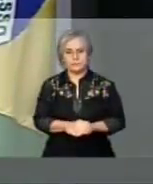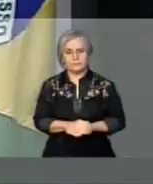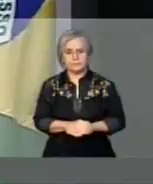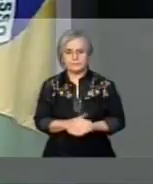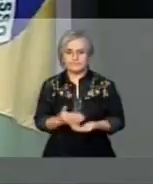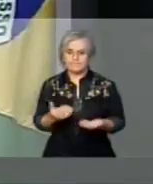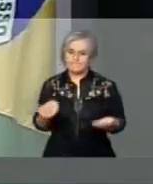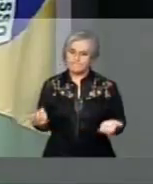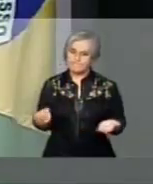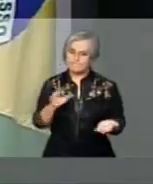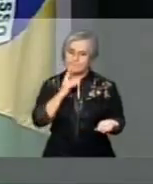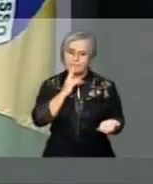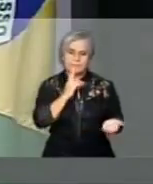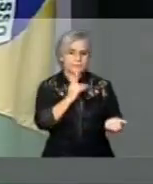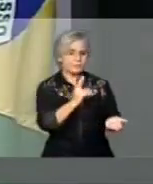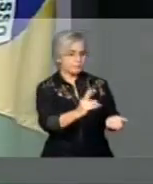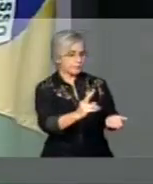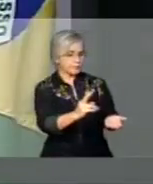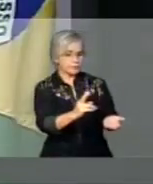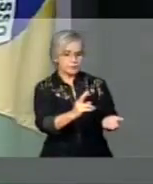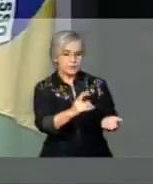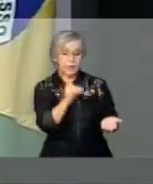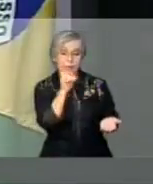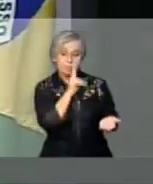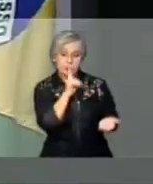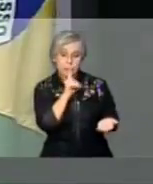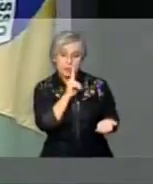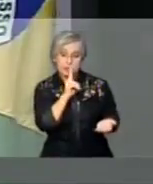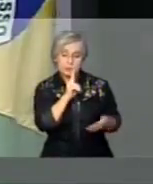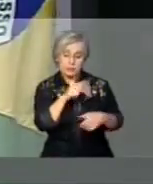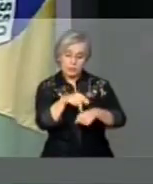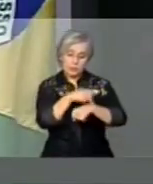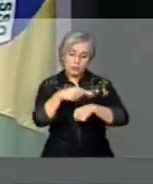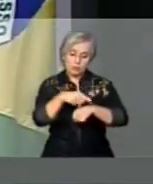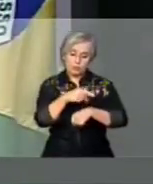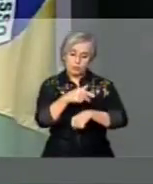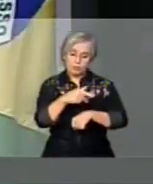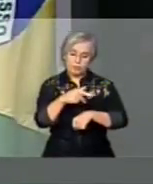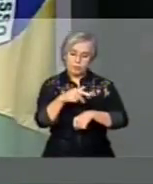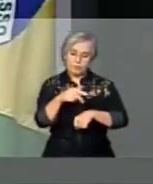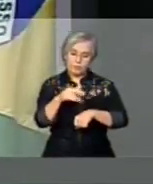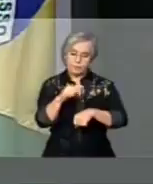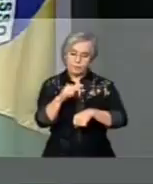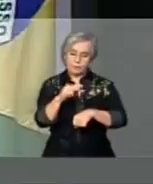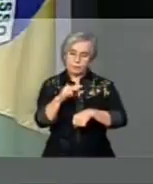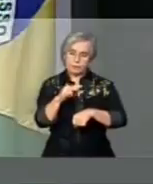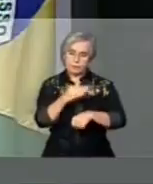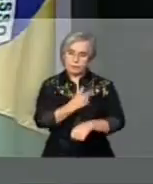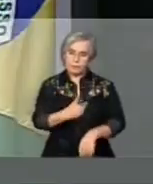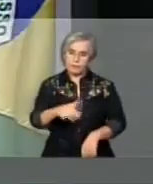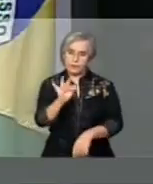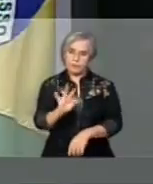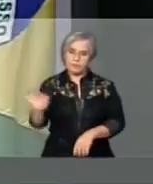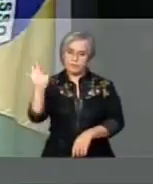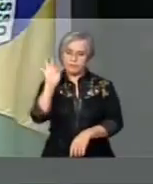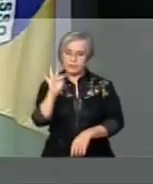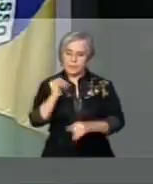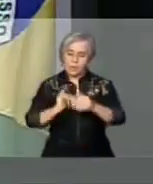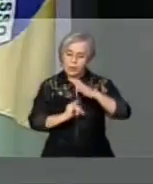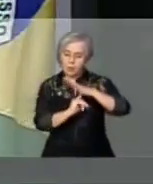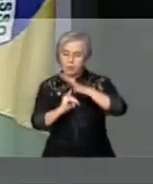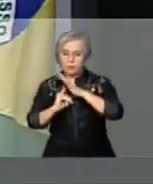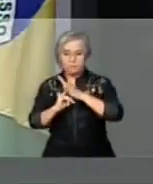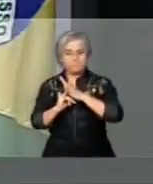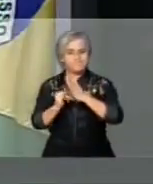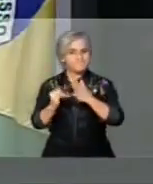lamentavelmente, a resposta mínima, emergencial do Estado brasileiro, da sociedade brasileira, das instituições, ela é